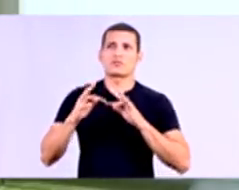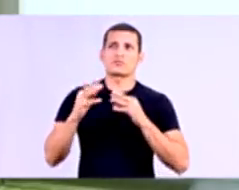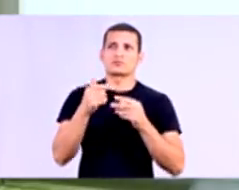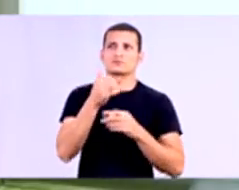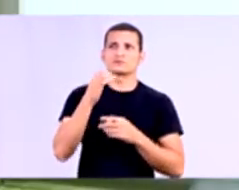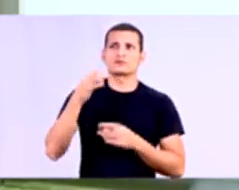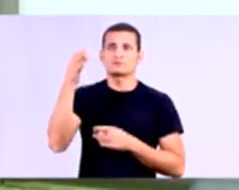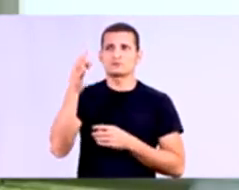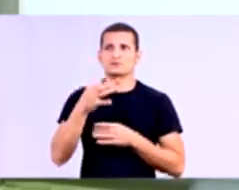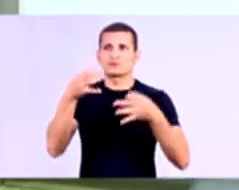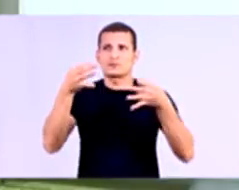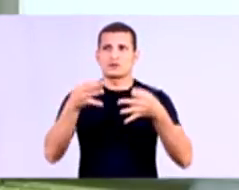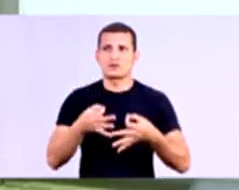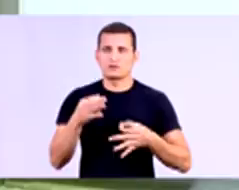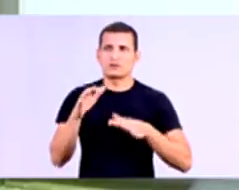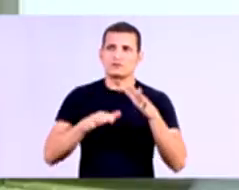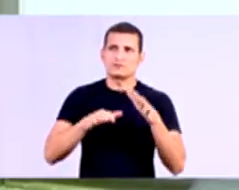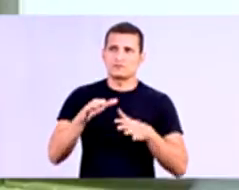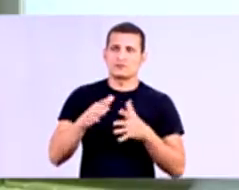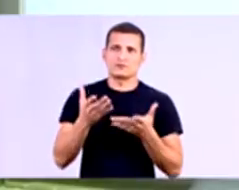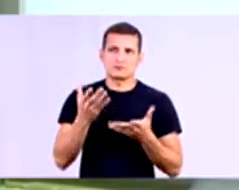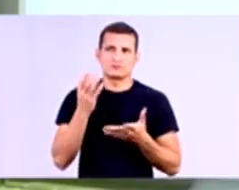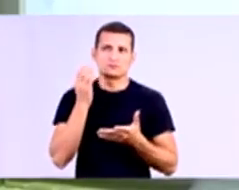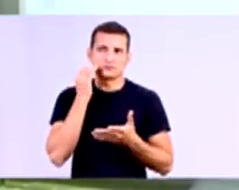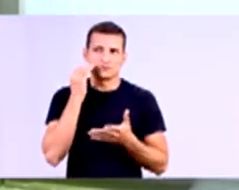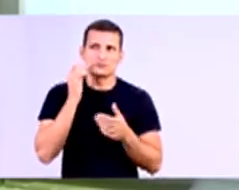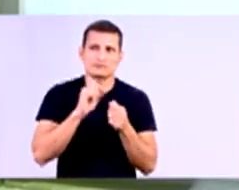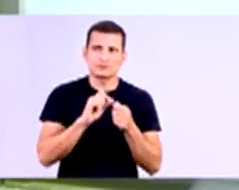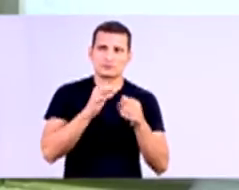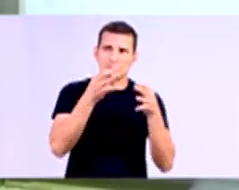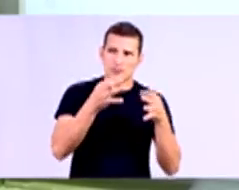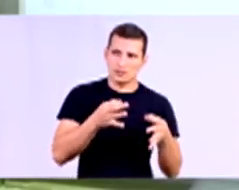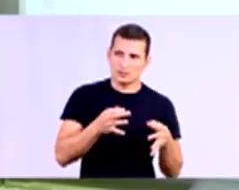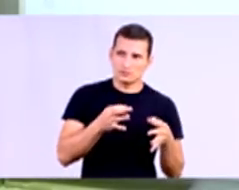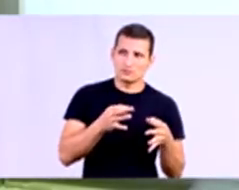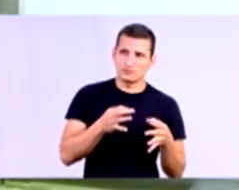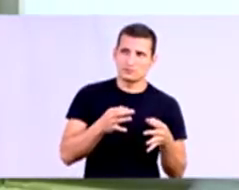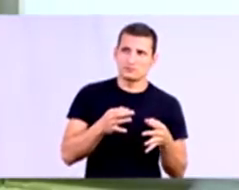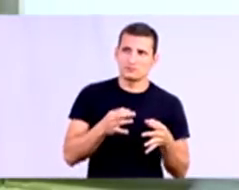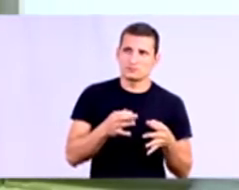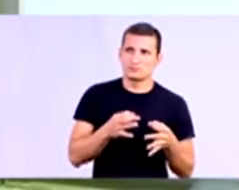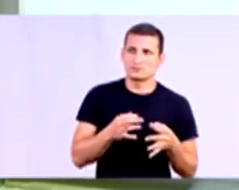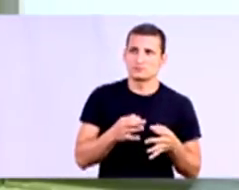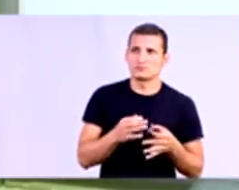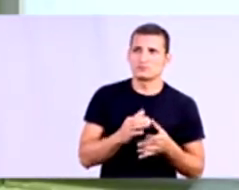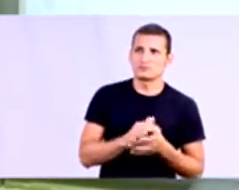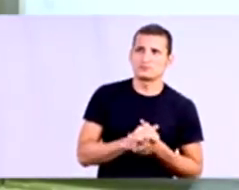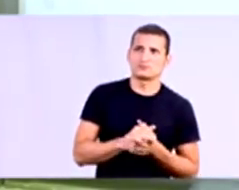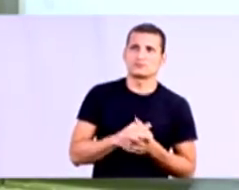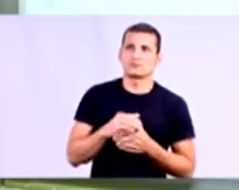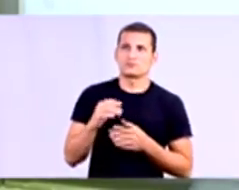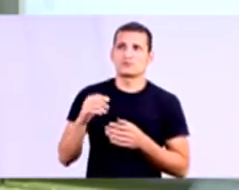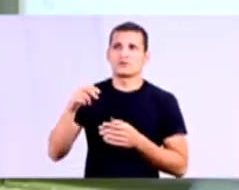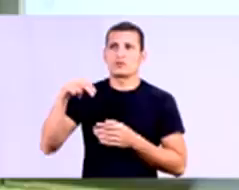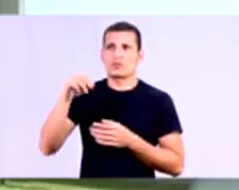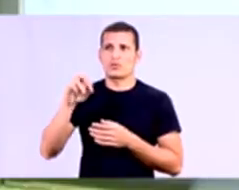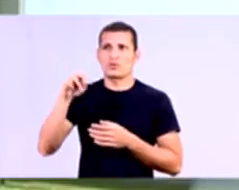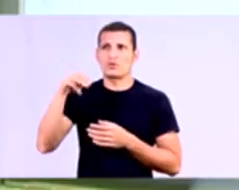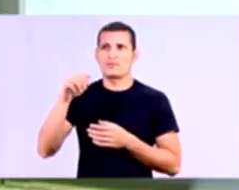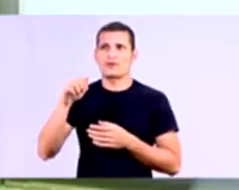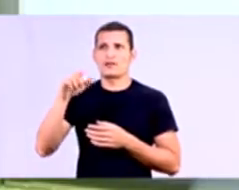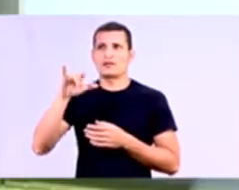100% correto. Às vezes a gente faz o correto e, por exemplo, normaliza e